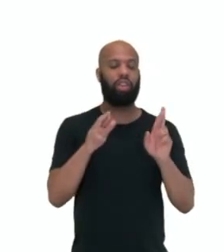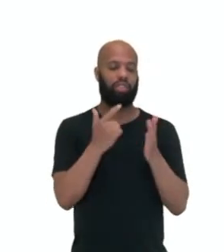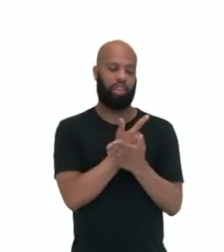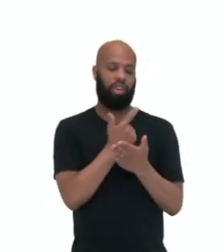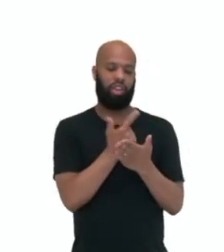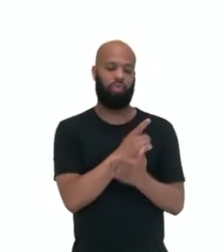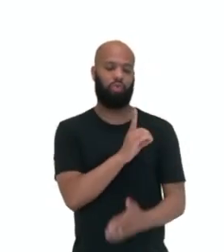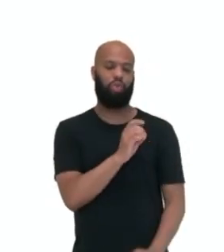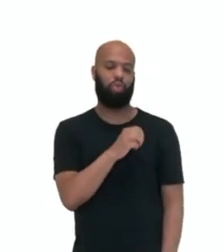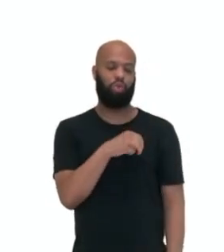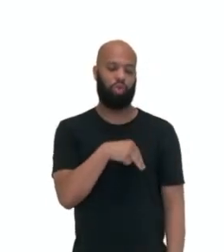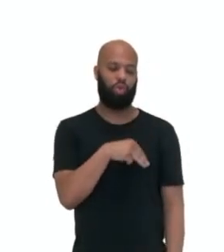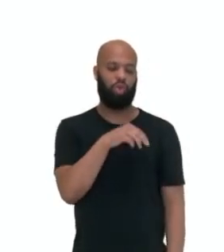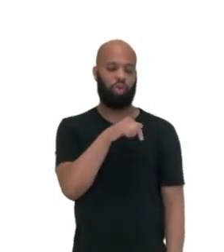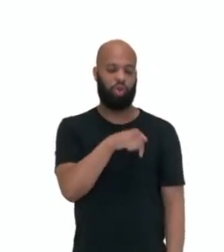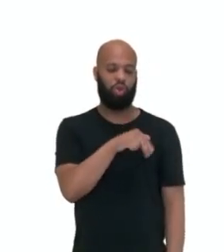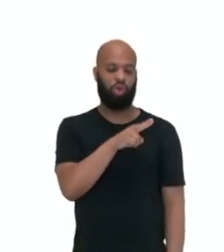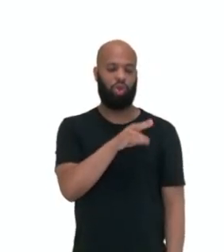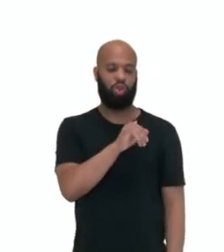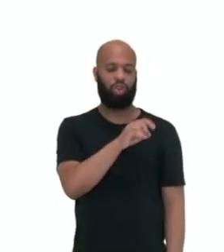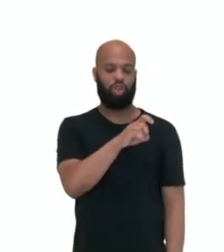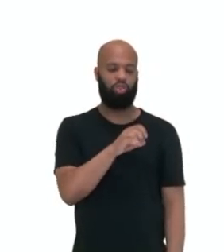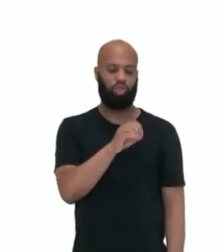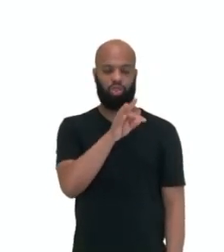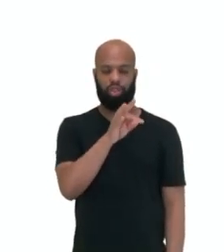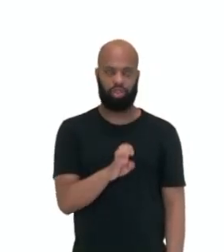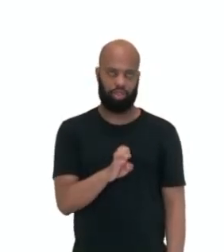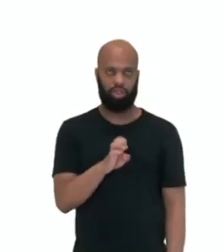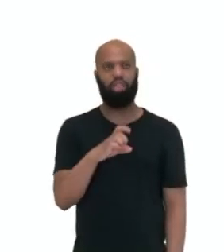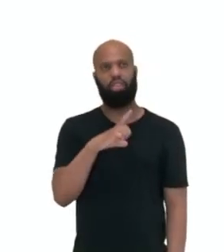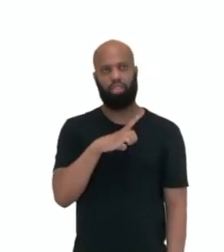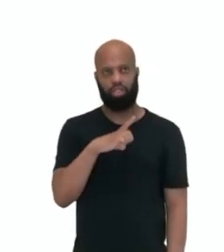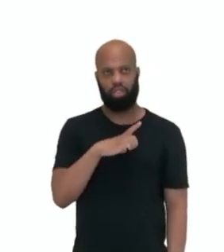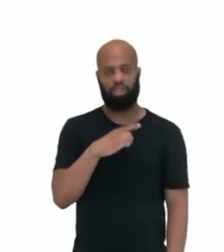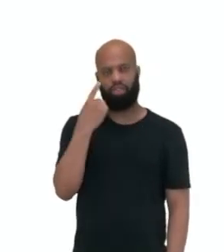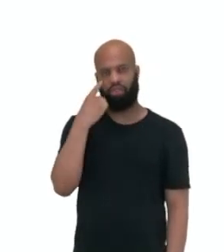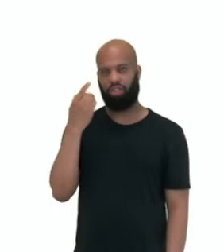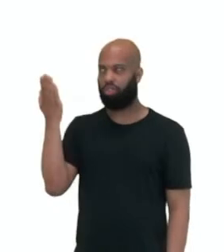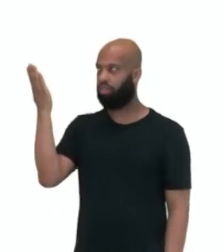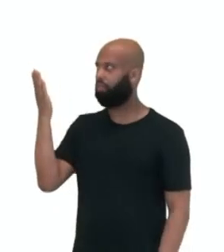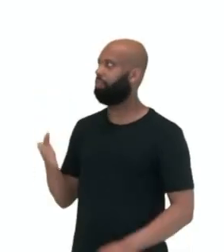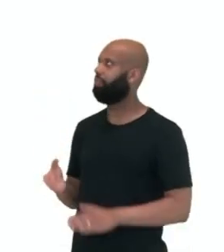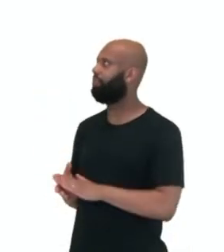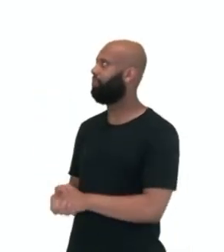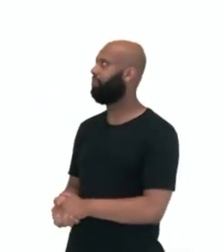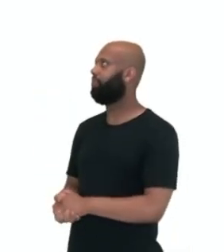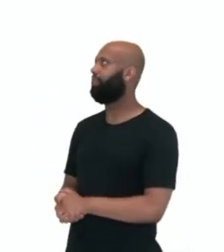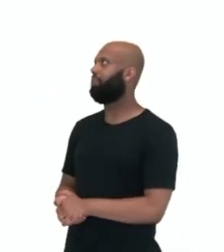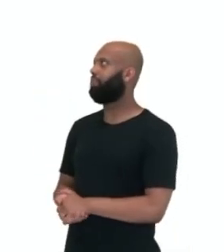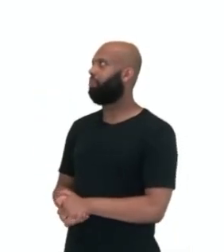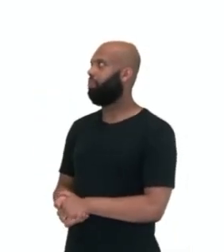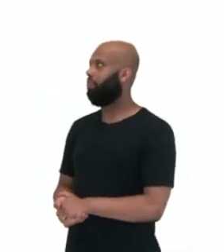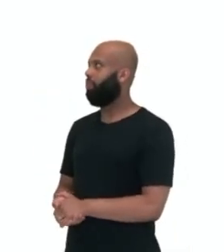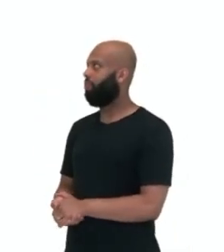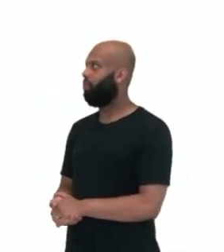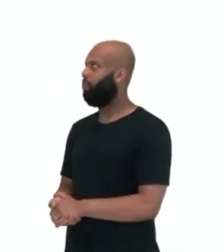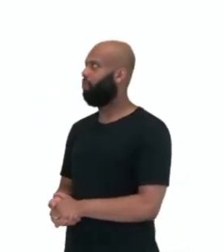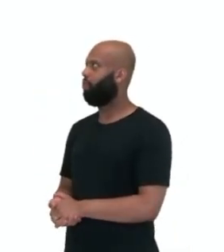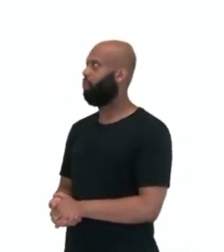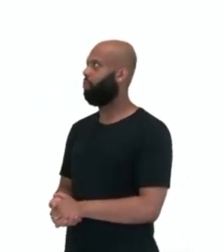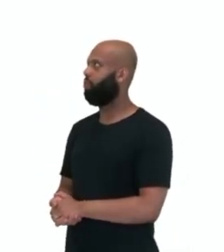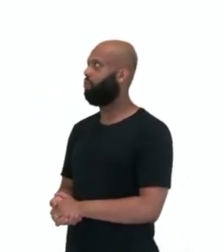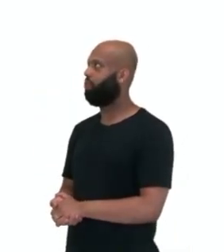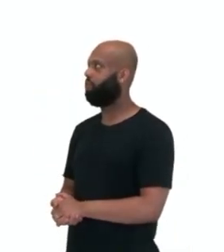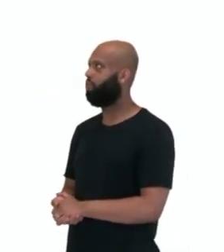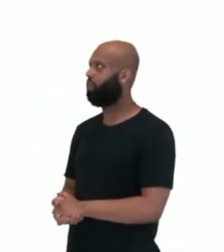Muito prazer, meu nome é Otário, vindo de outros tempos, mas sempre no horário. Tudo bem, até pode ser que os dragões sejam